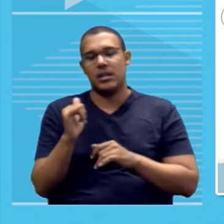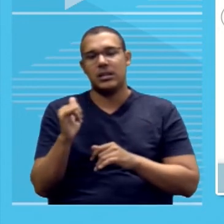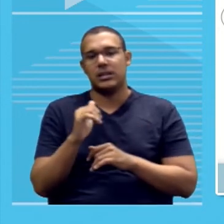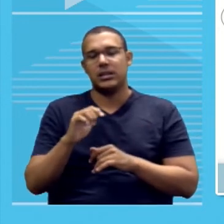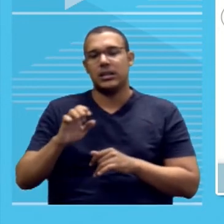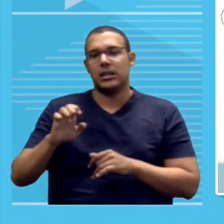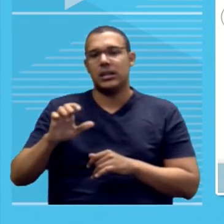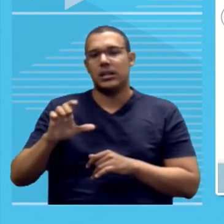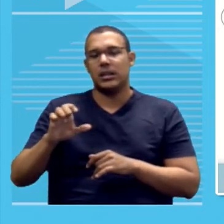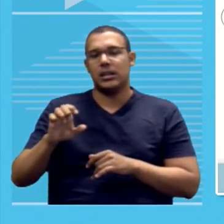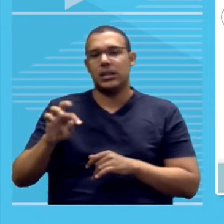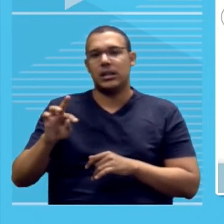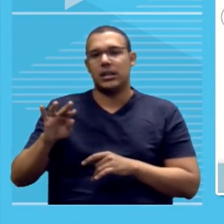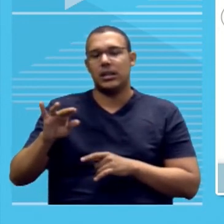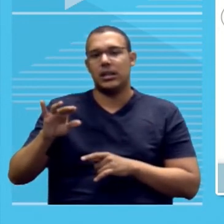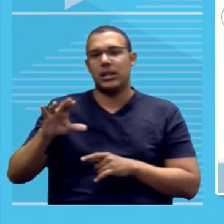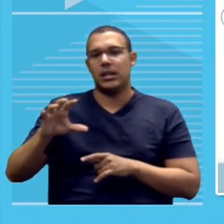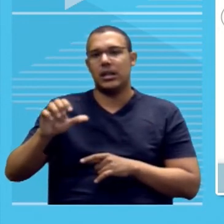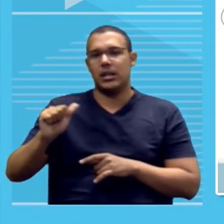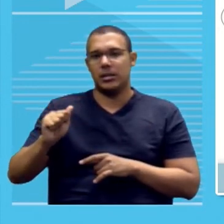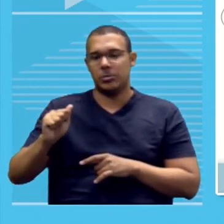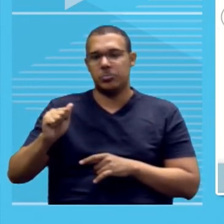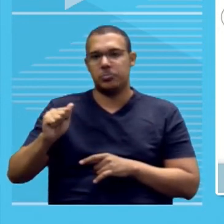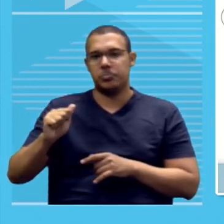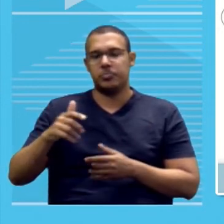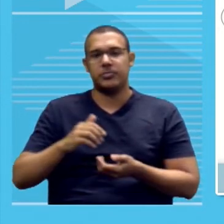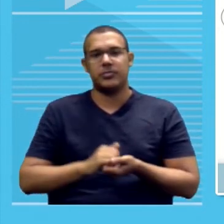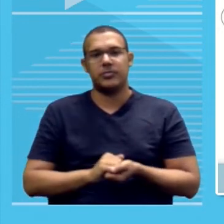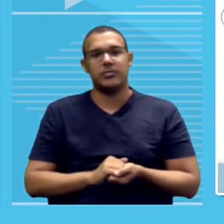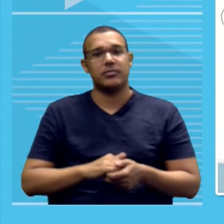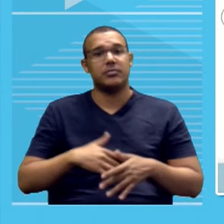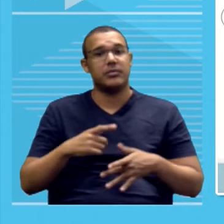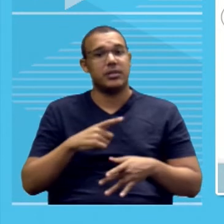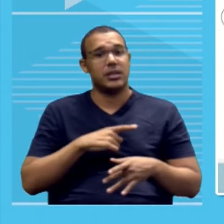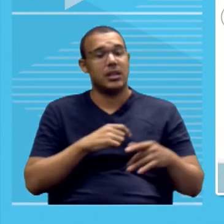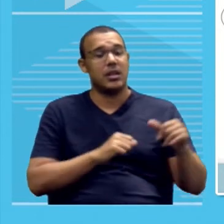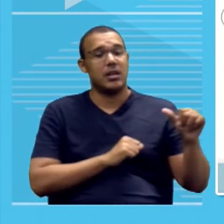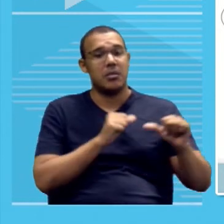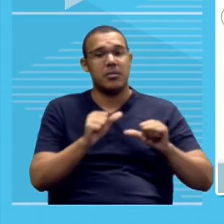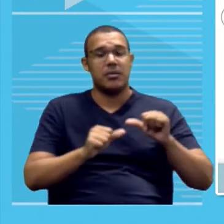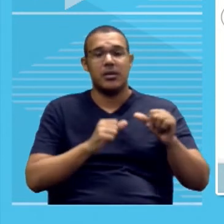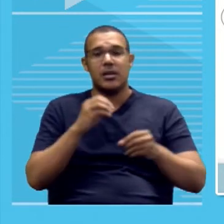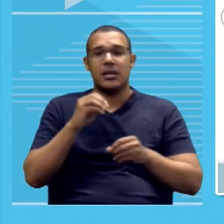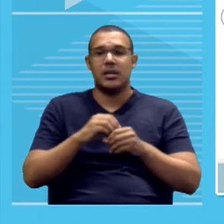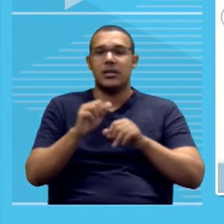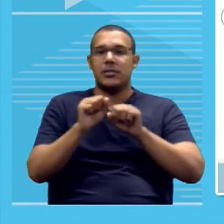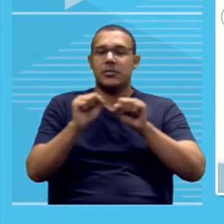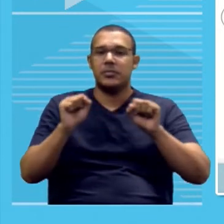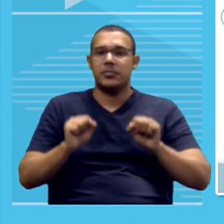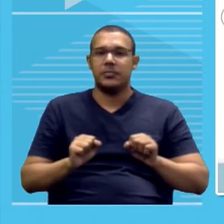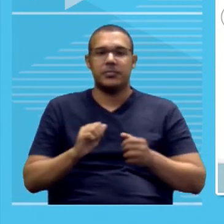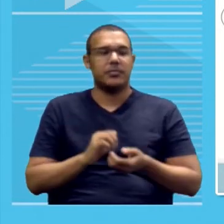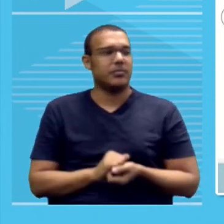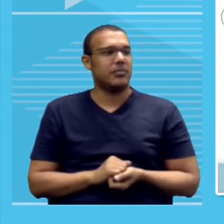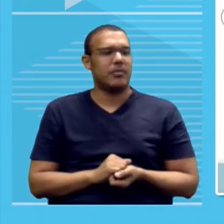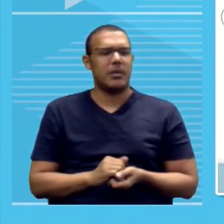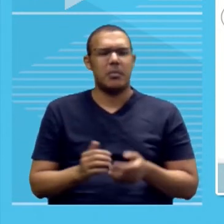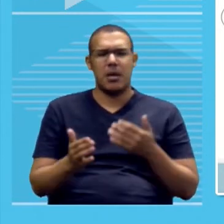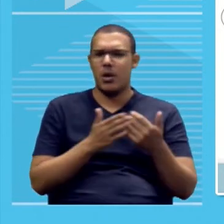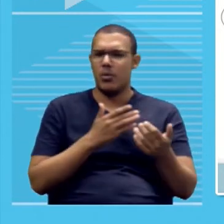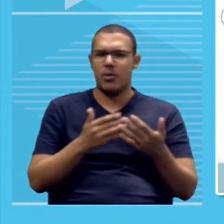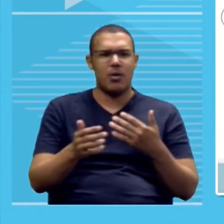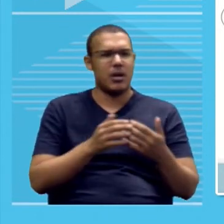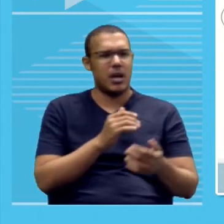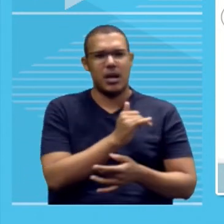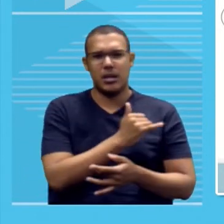elétrica. Então, você teria essa transformação dentro do meu sistema. Ele pega qualquer tipo de